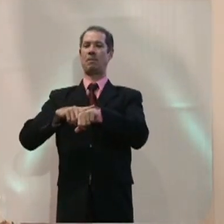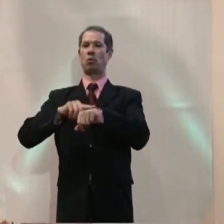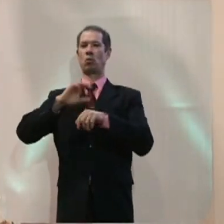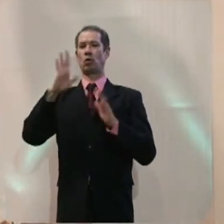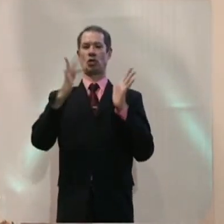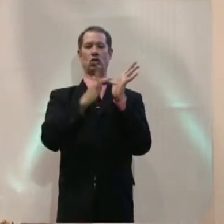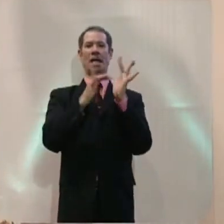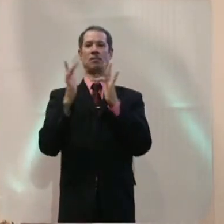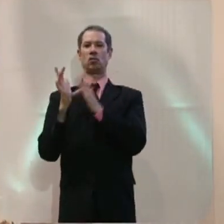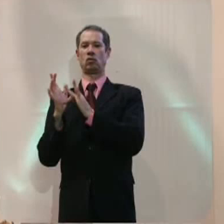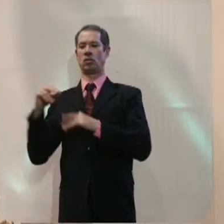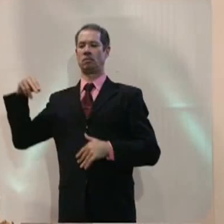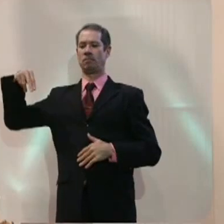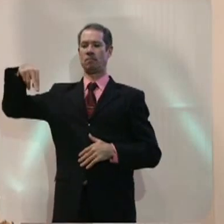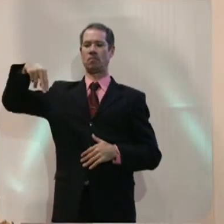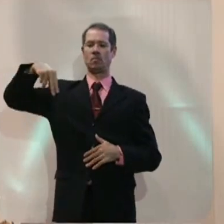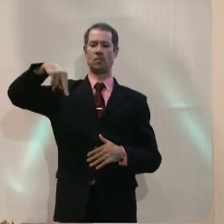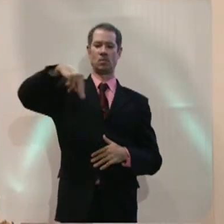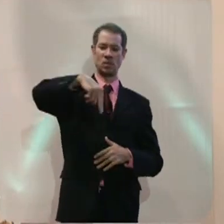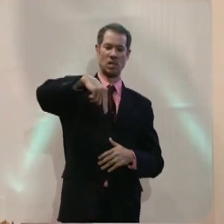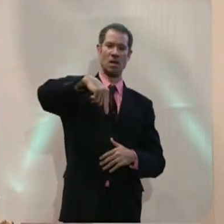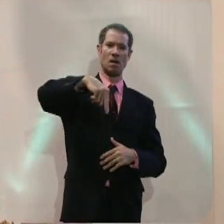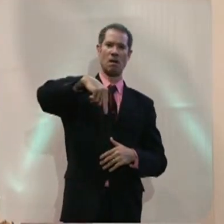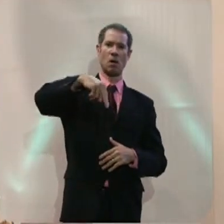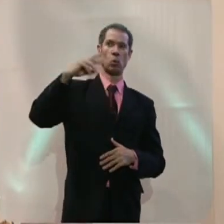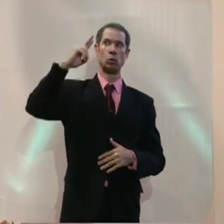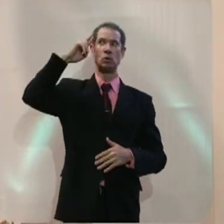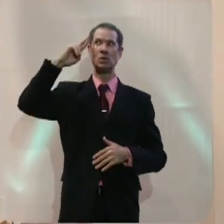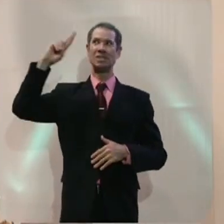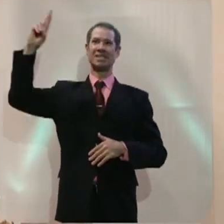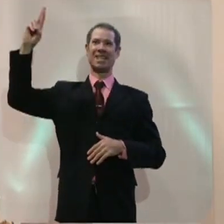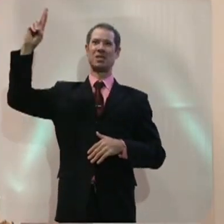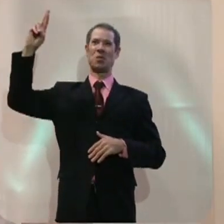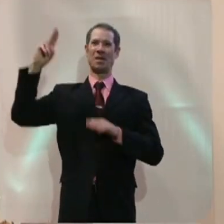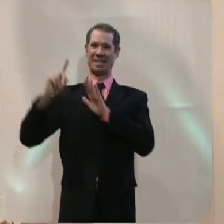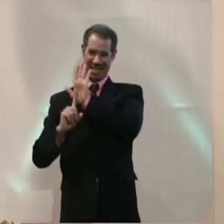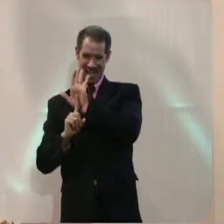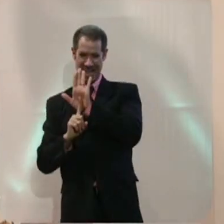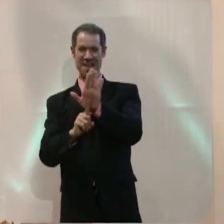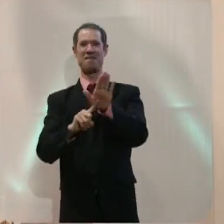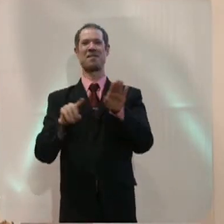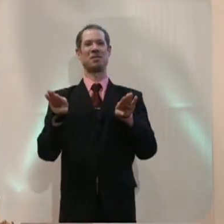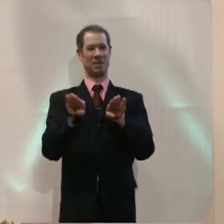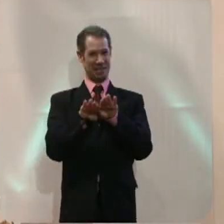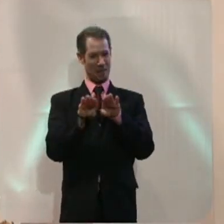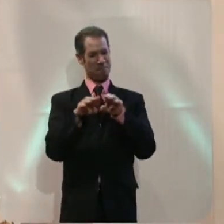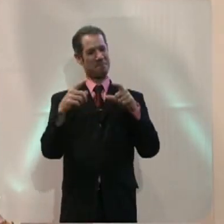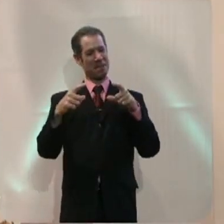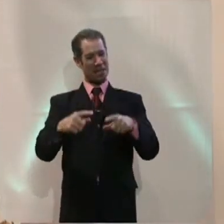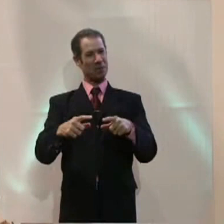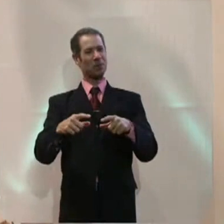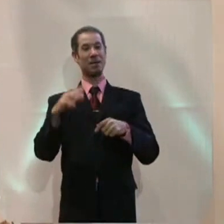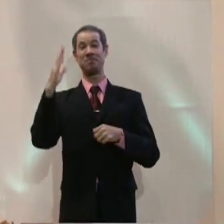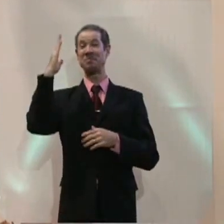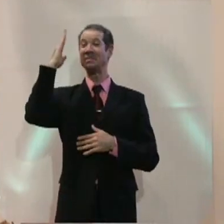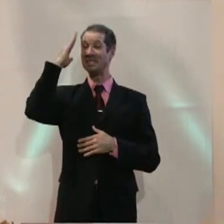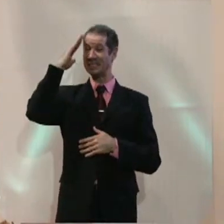Jesus pisou, e o glorioso Senhor se revelou também naquele lugar.